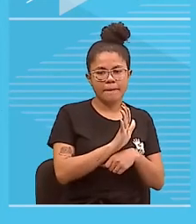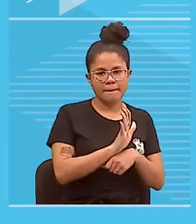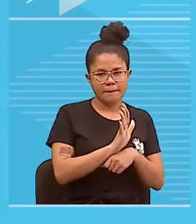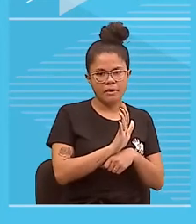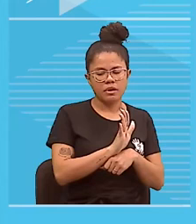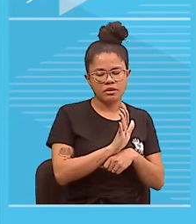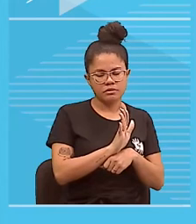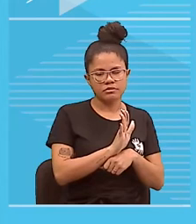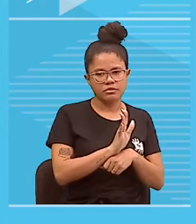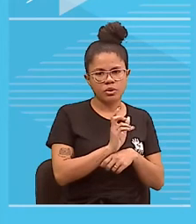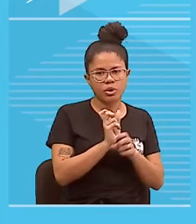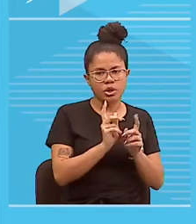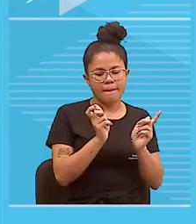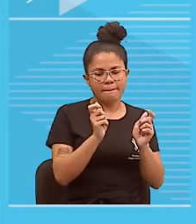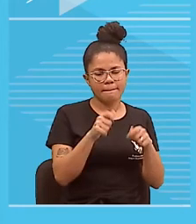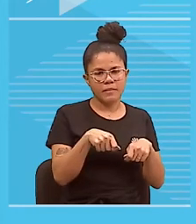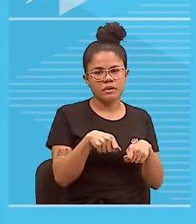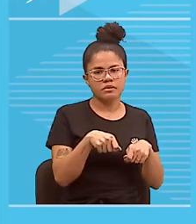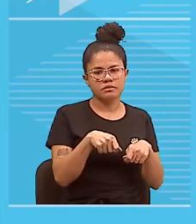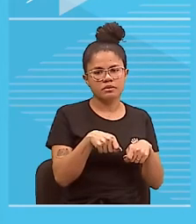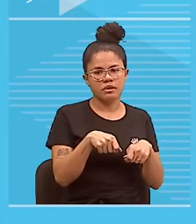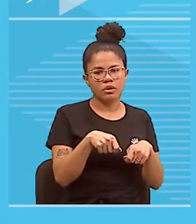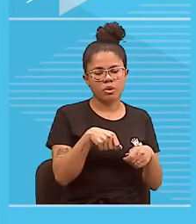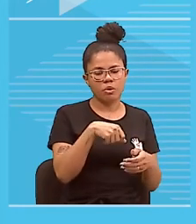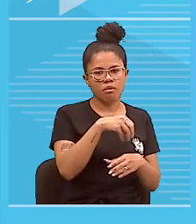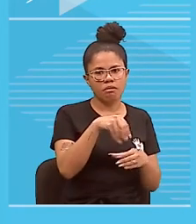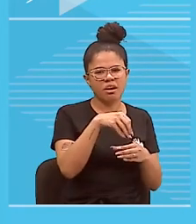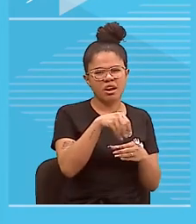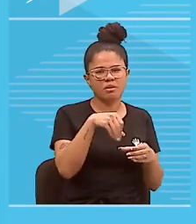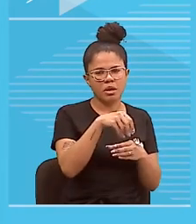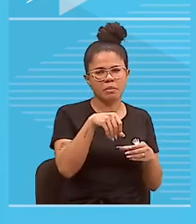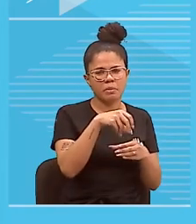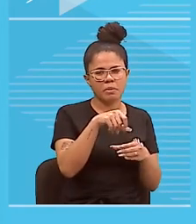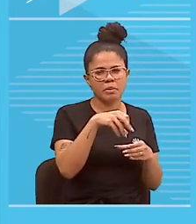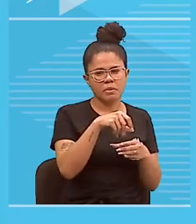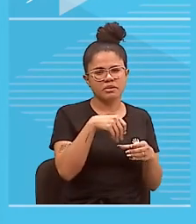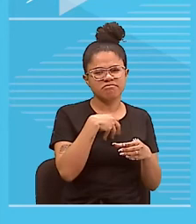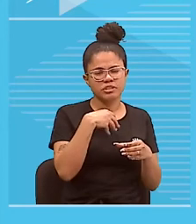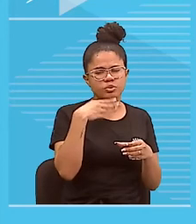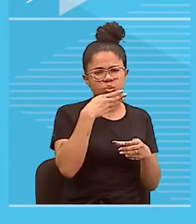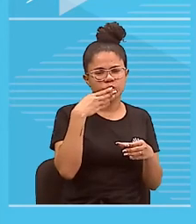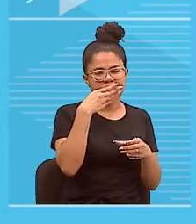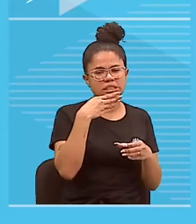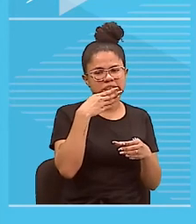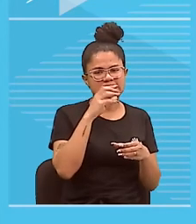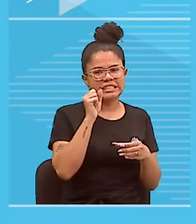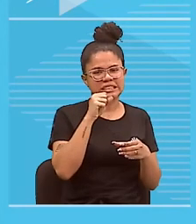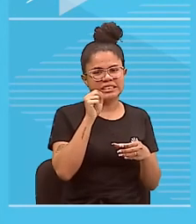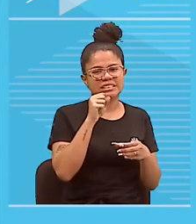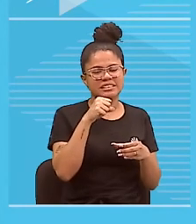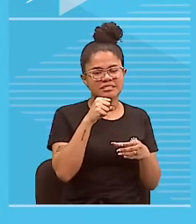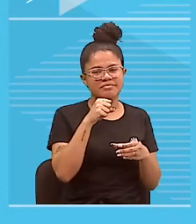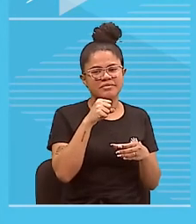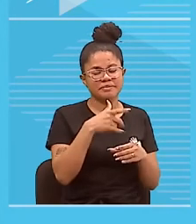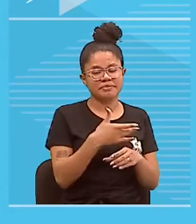zero por exemplo tem que adicionar bastante por isso fica muito doce e às vezes dos